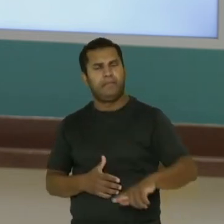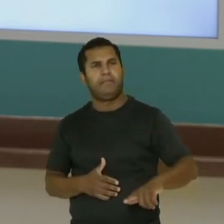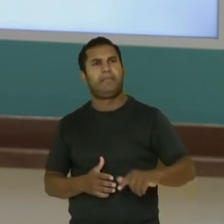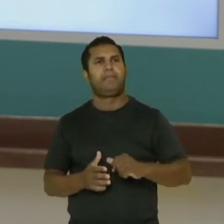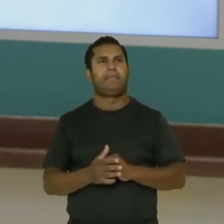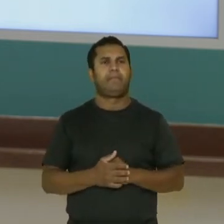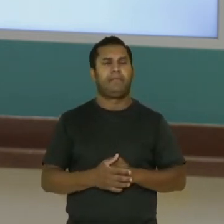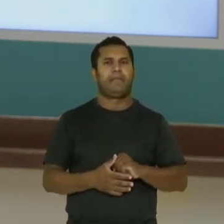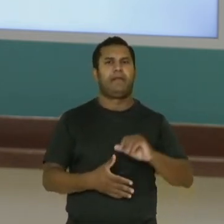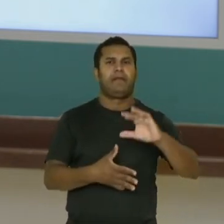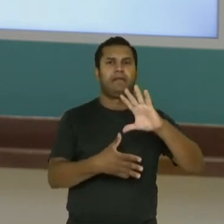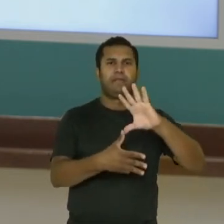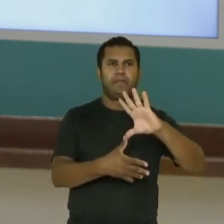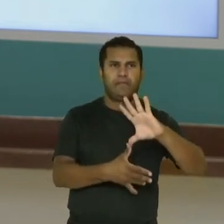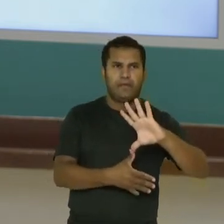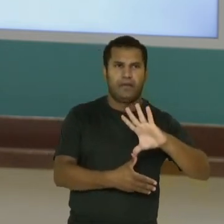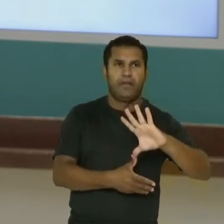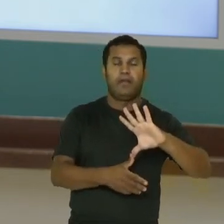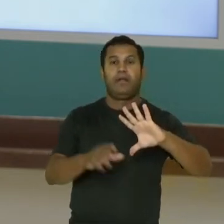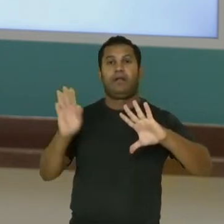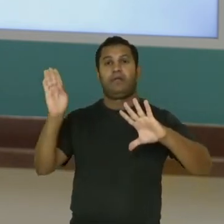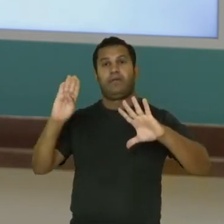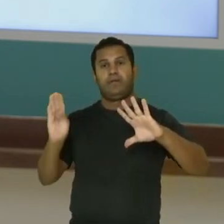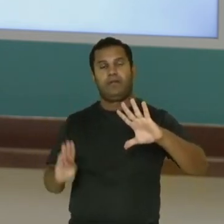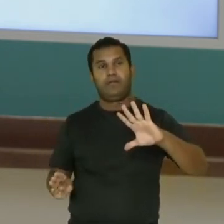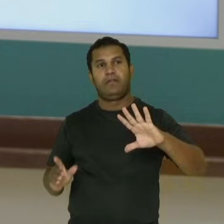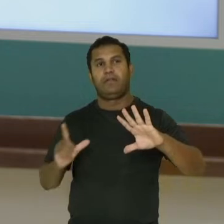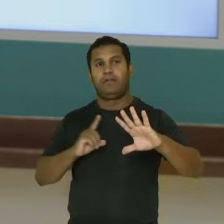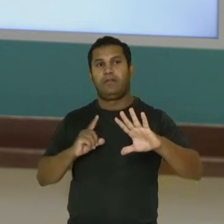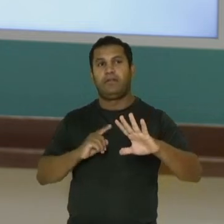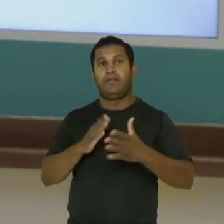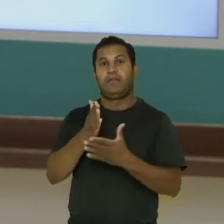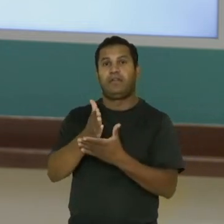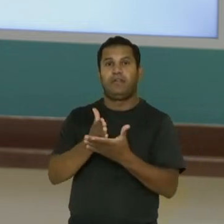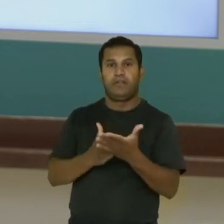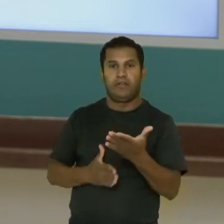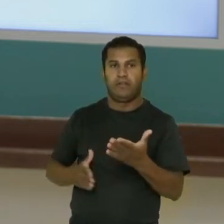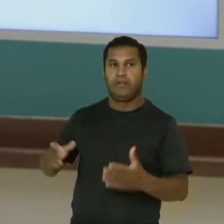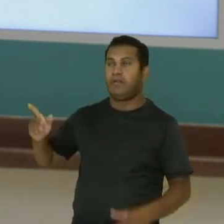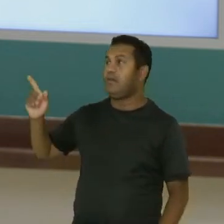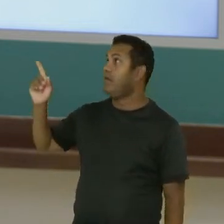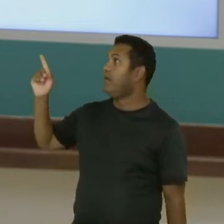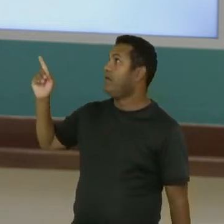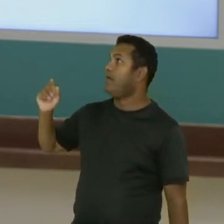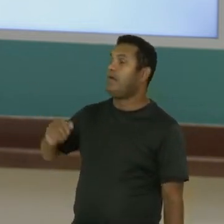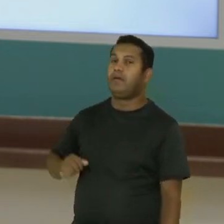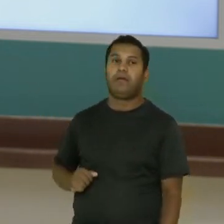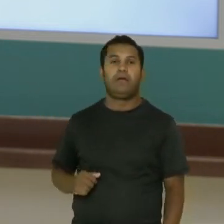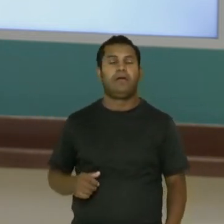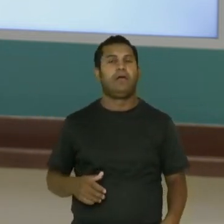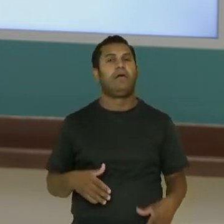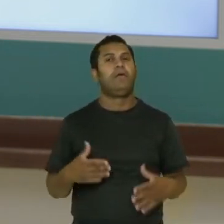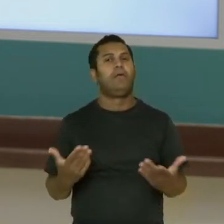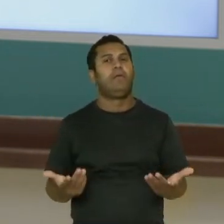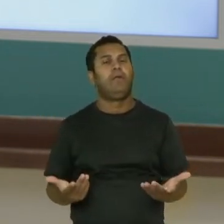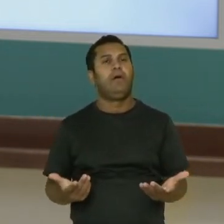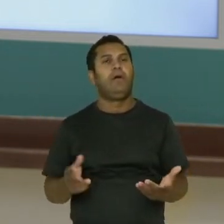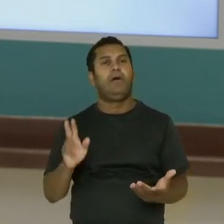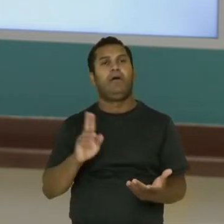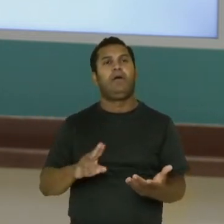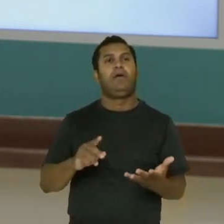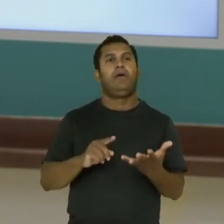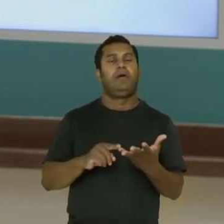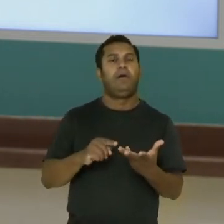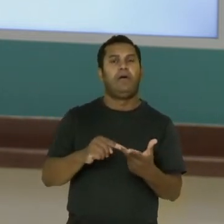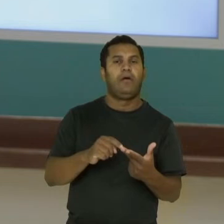regiões geoeconômicas, que são outro exemplo de divisão do território brasileiro. Quais os critérios usados?